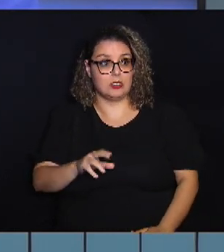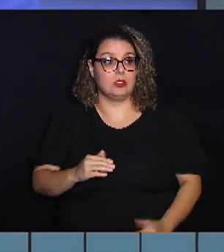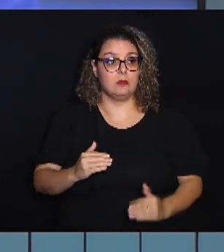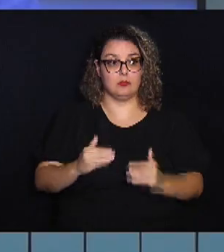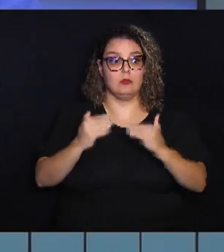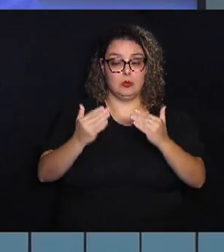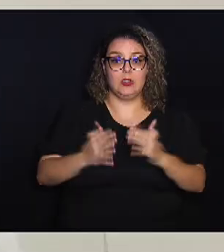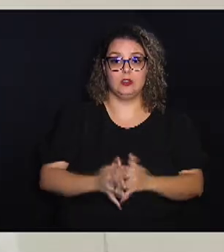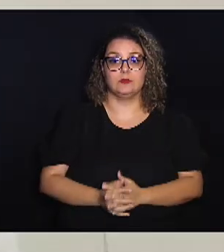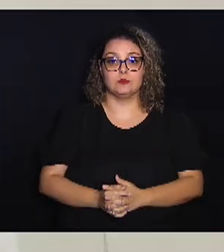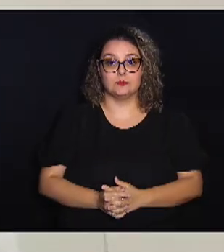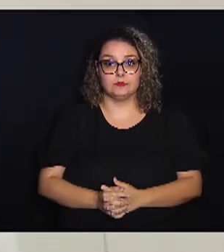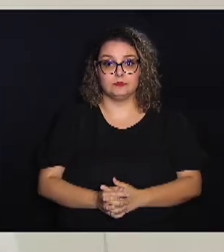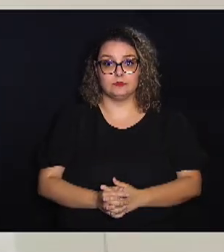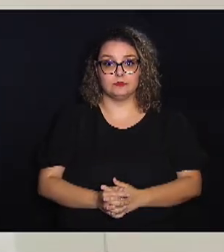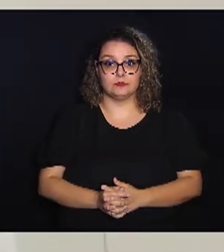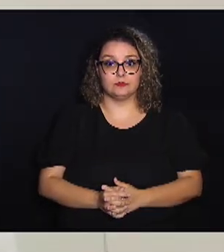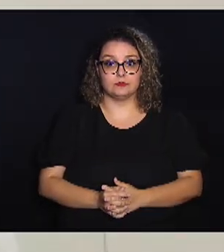né?